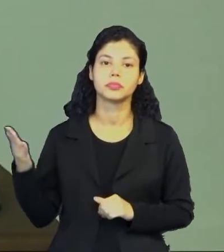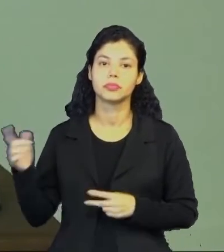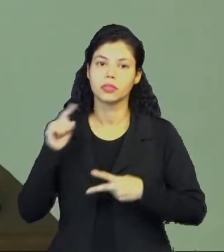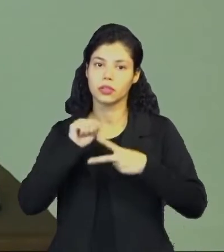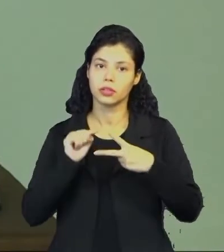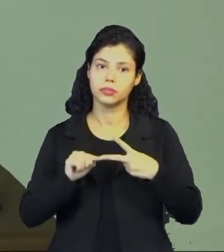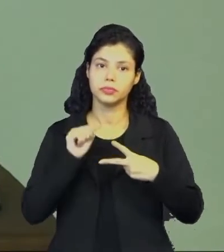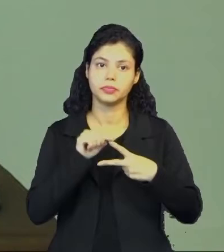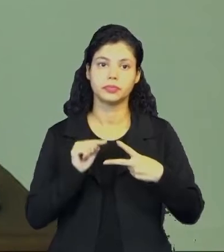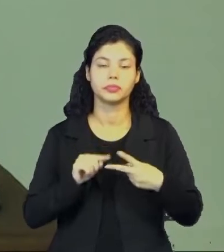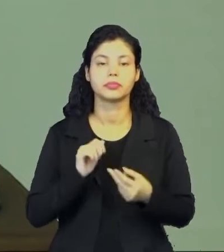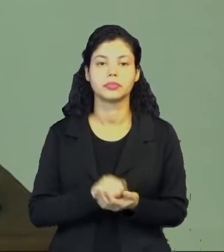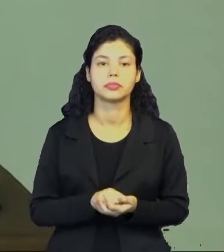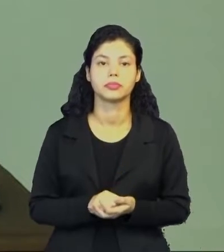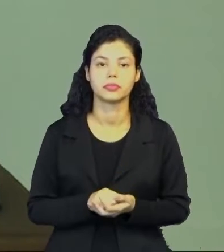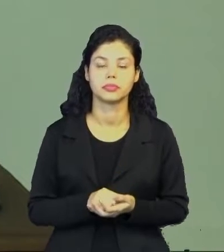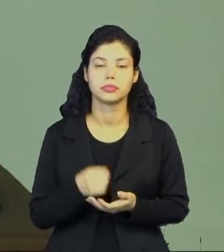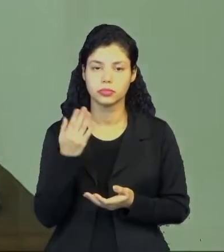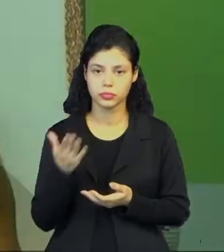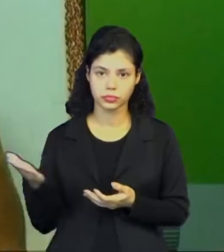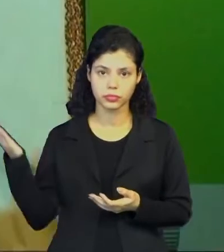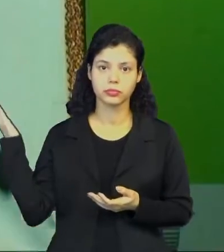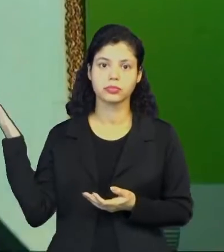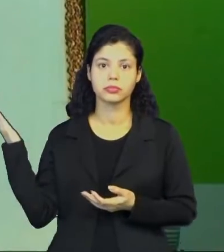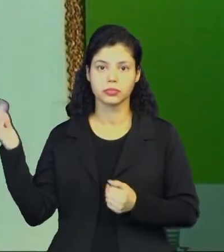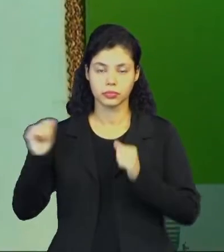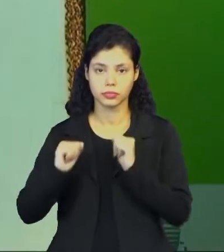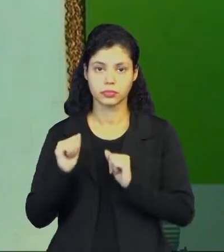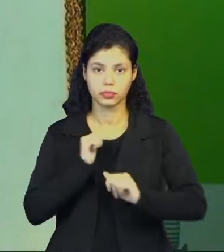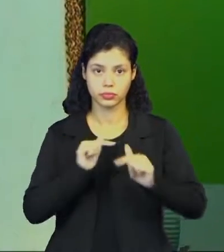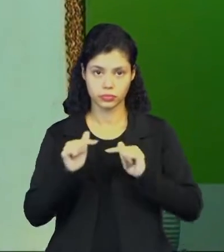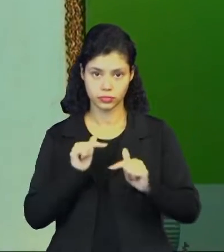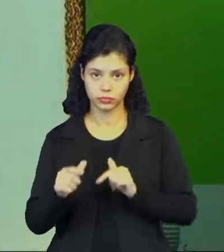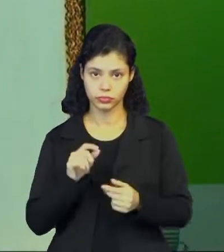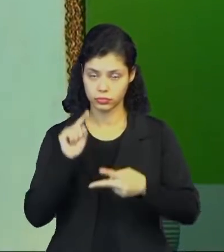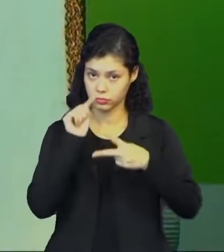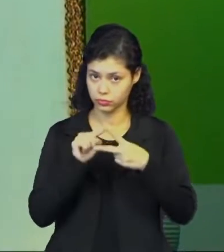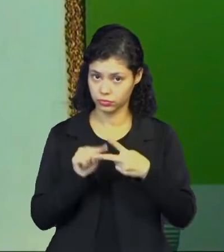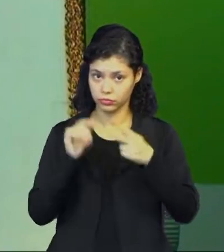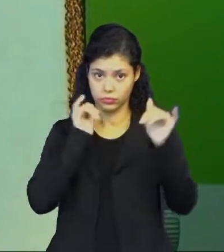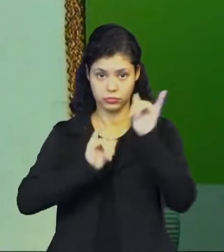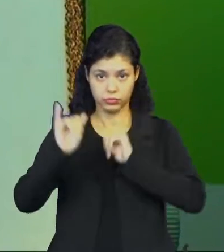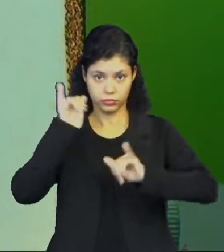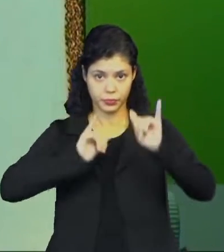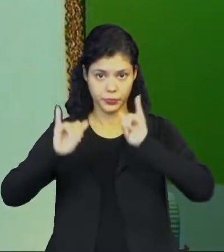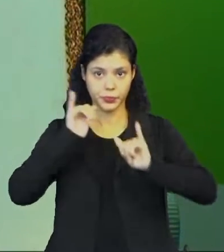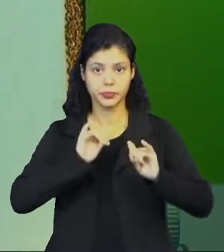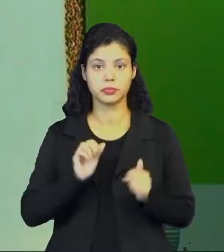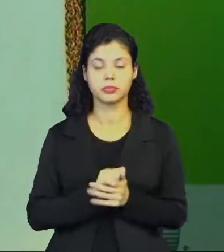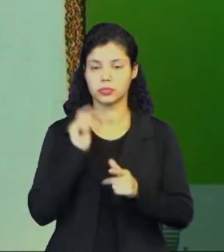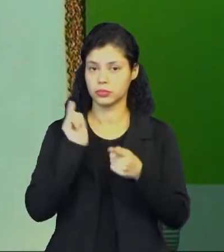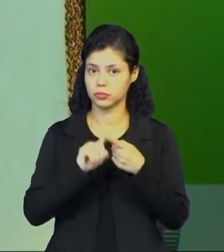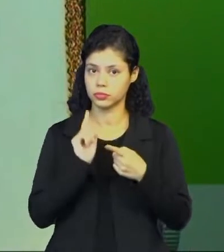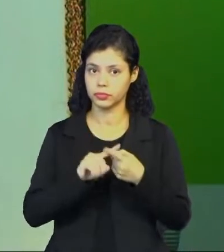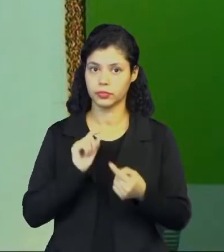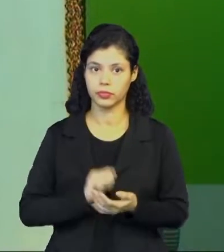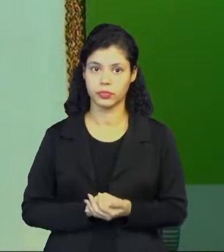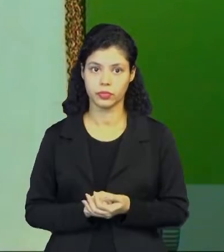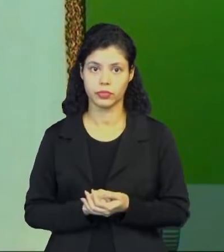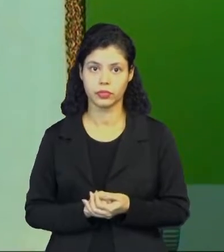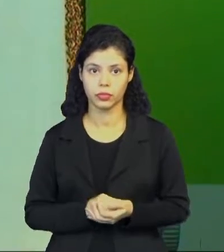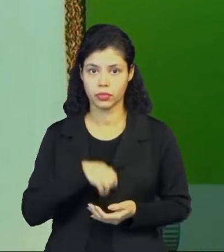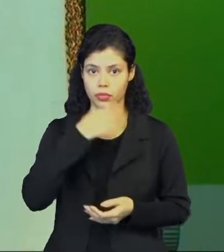tenho duas tabelas aqui. Nessa tabela aqui, eu posso trabalhar com duas informações, ó. Por quê?